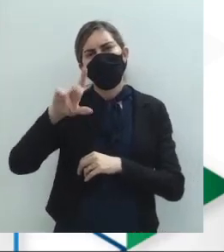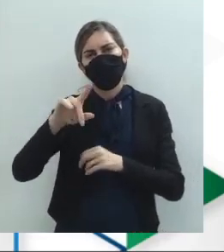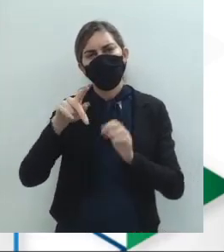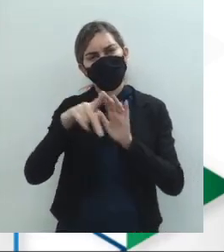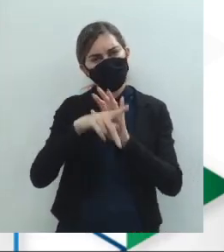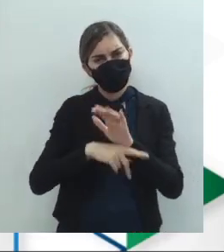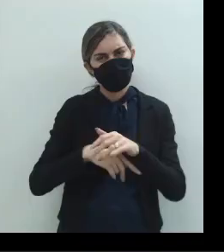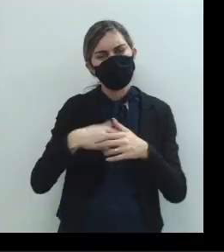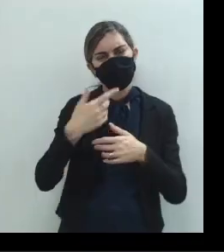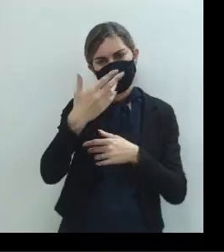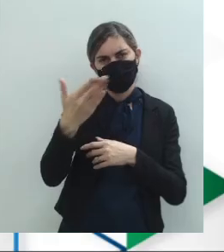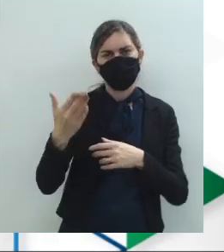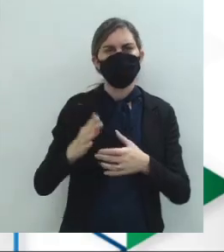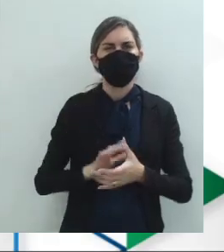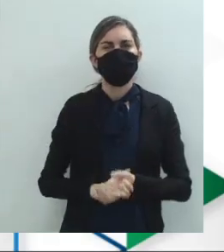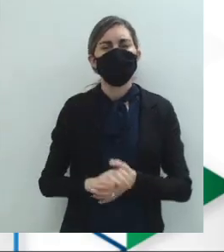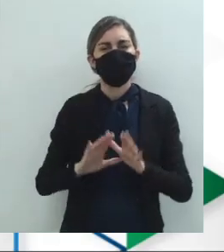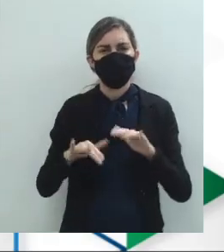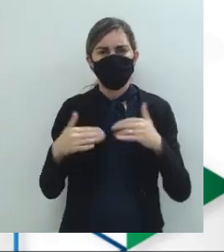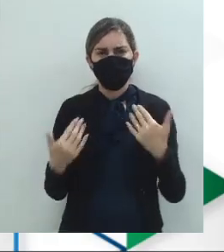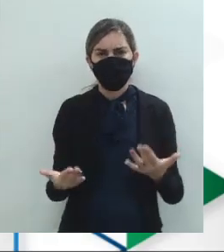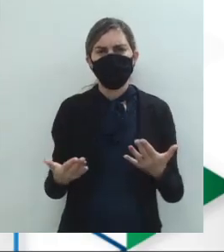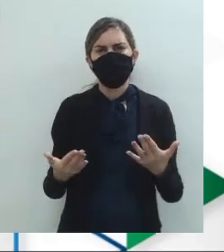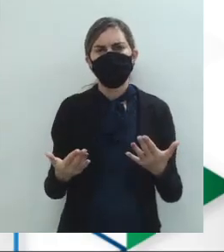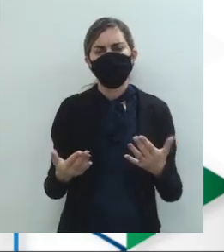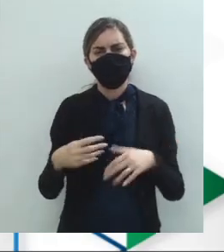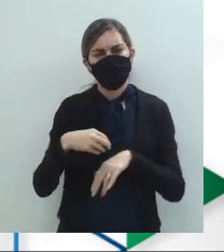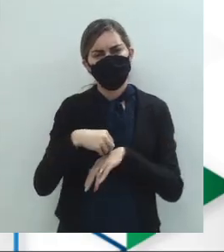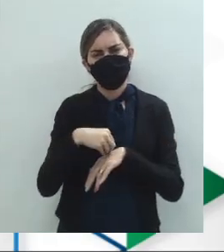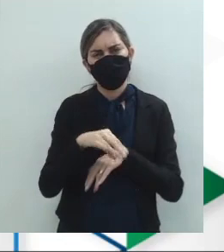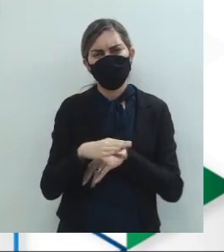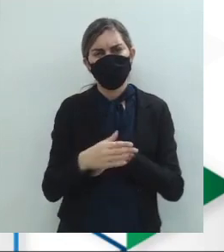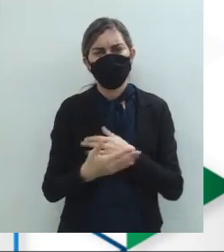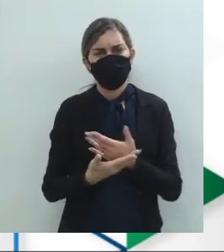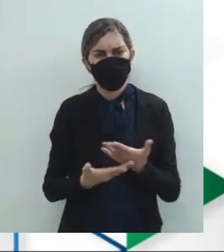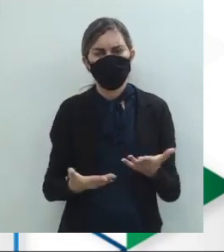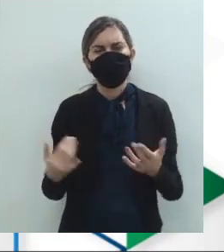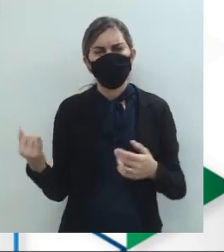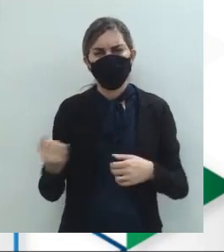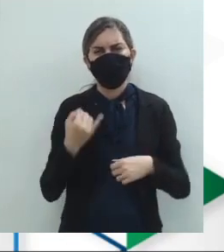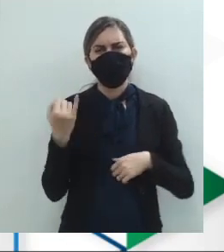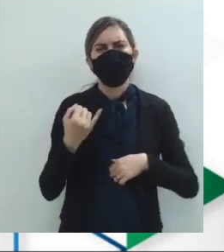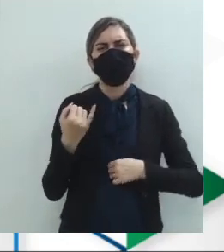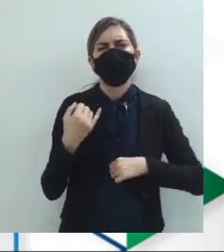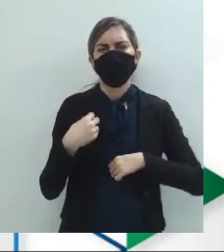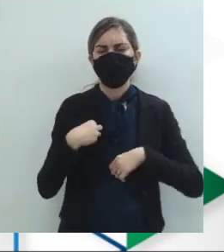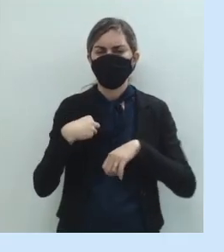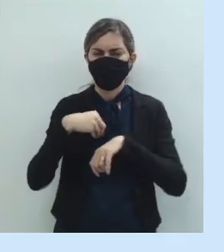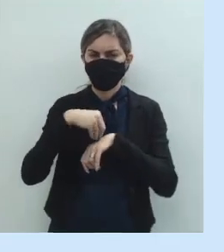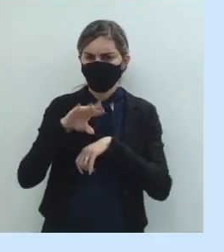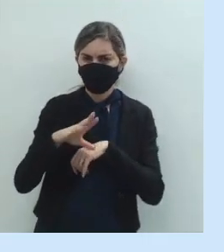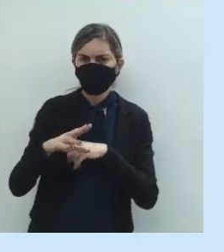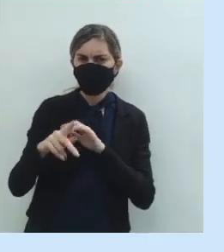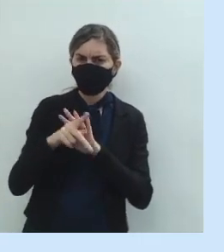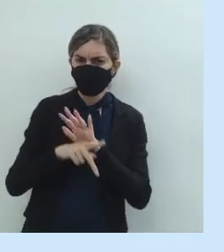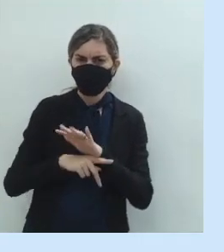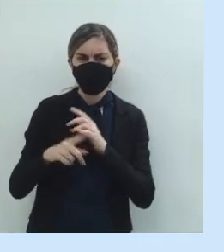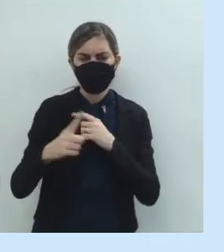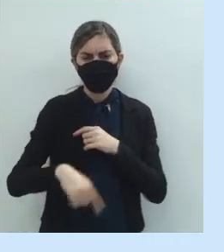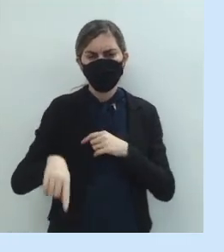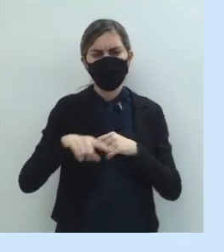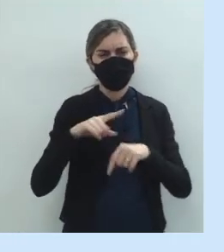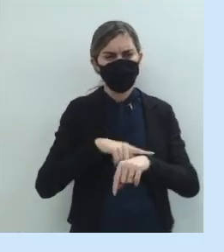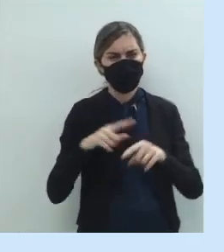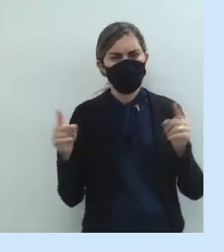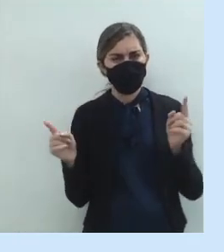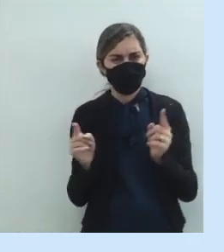Sona Rural. Então, a gente é importante, né? Eu quis trazer esses projetos. O nosso tempo de